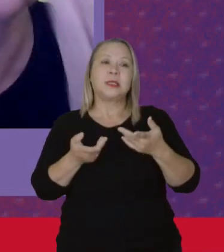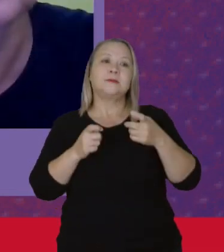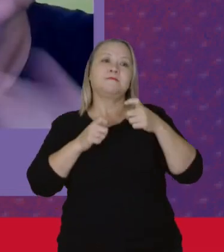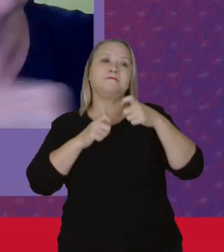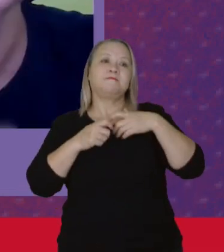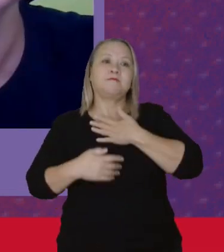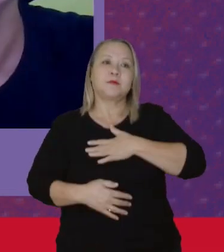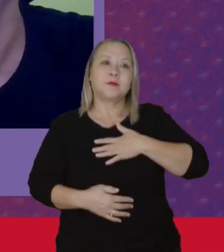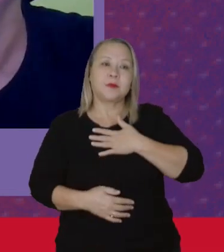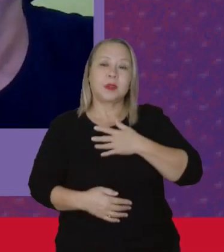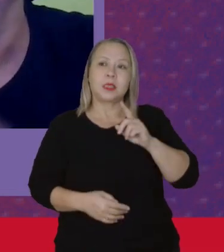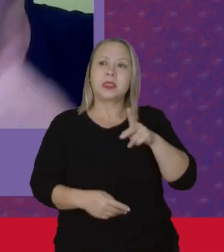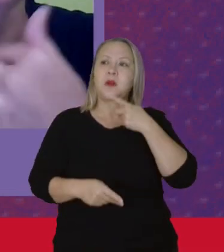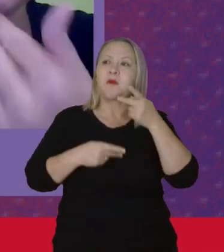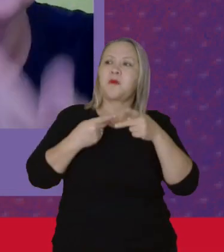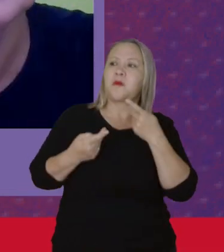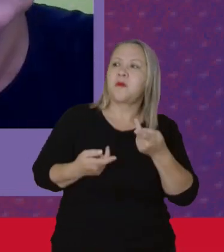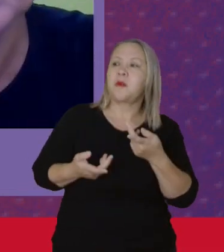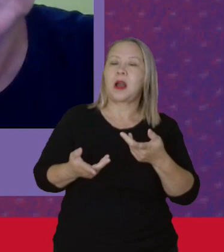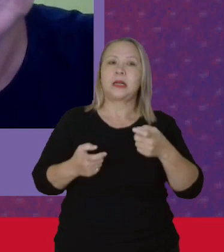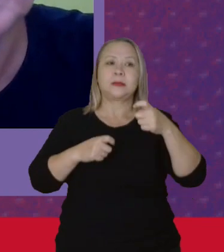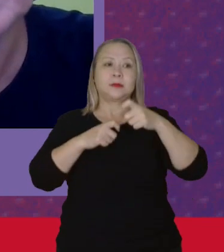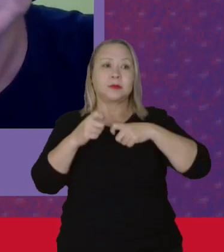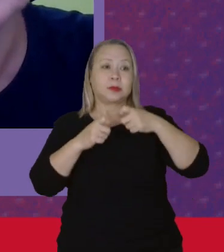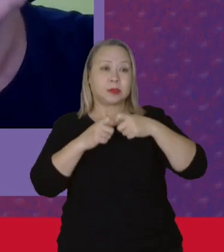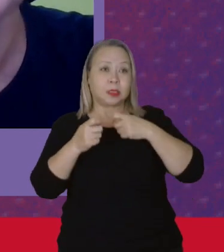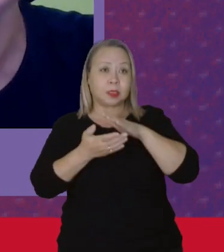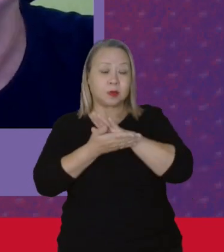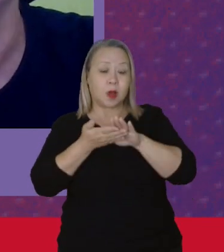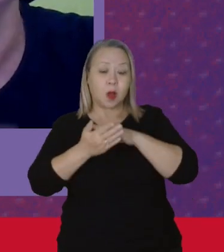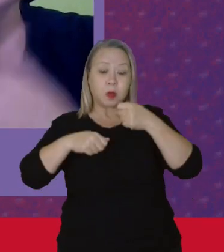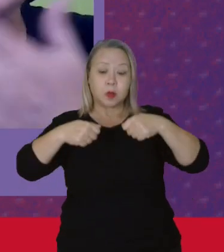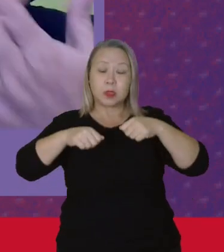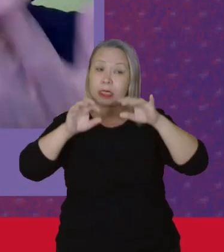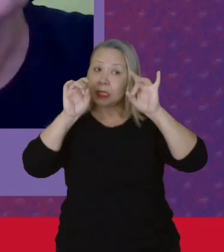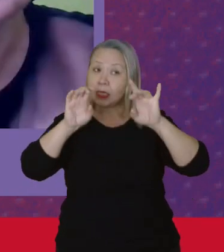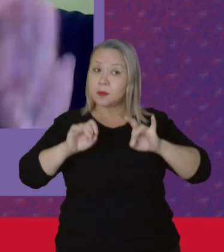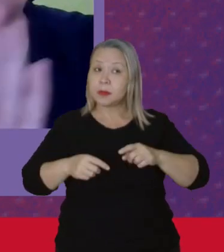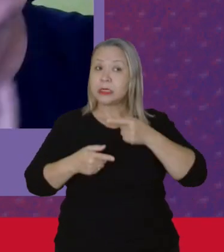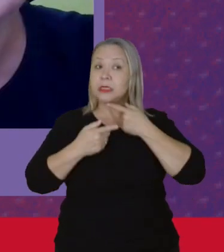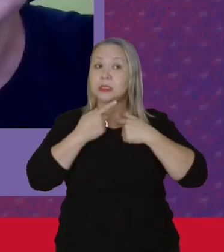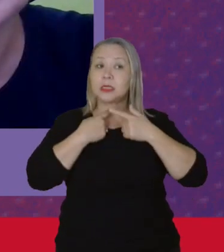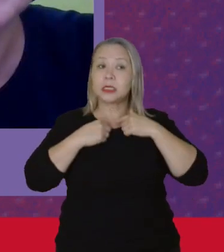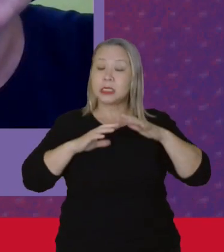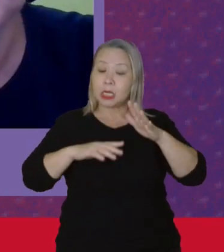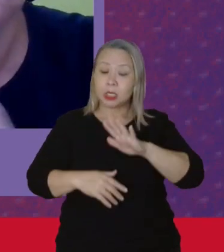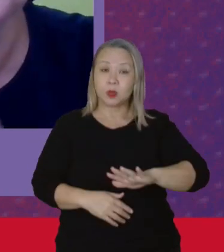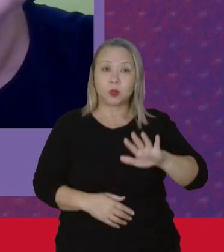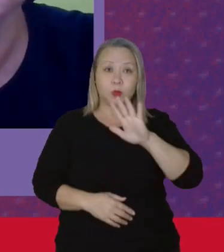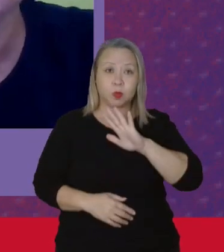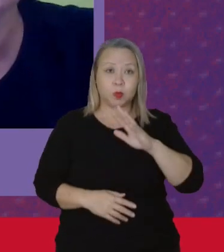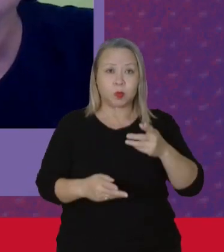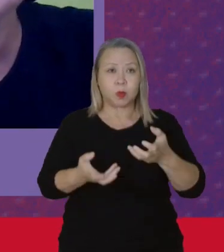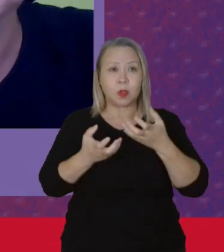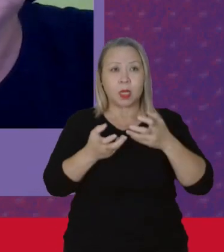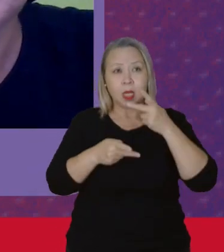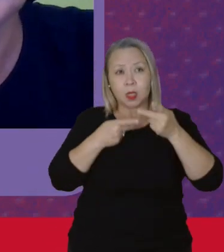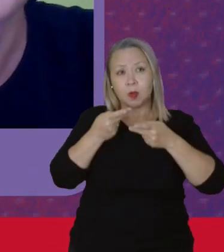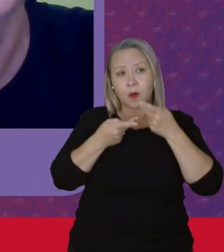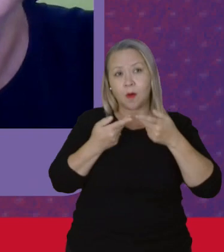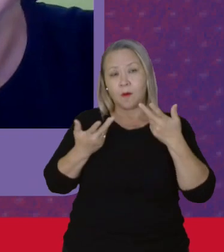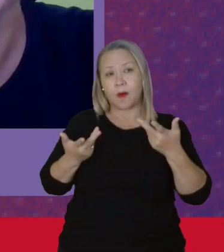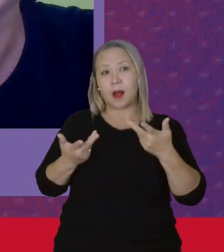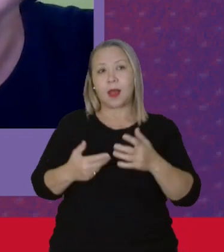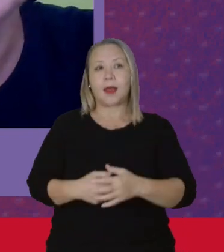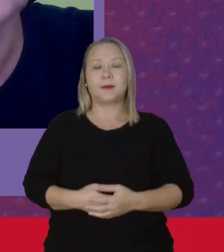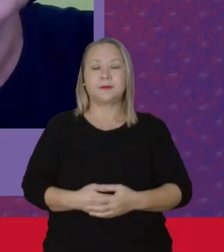e não dos seus desejos, e não das suas necessidades específicas. Eu queria só, assim, dizer uma coisa que para mim